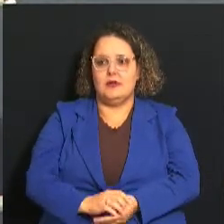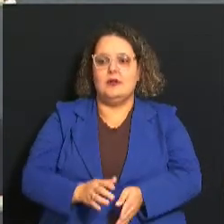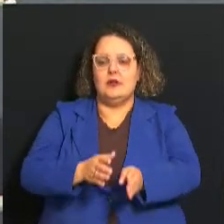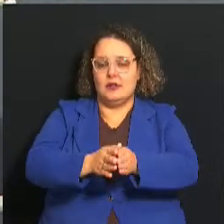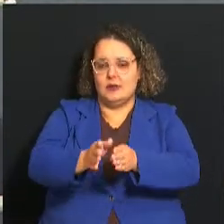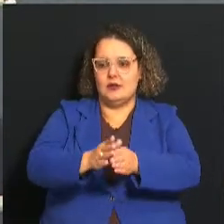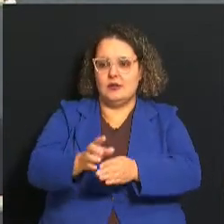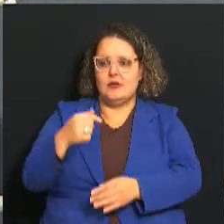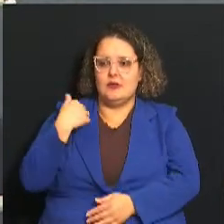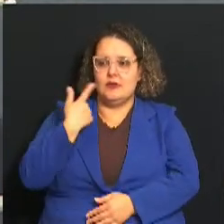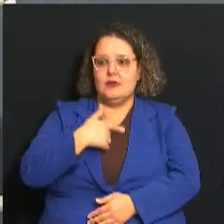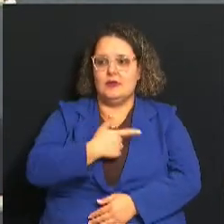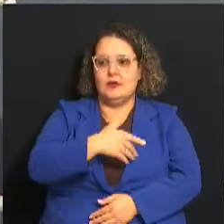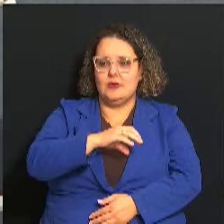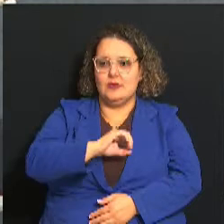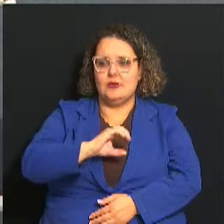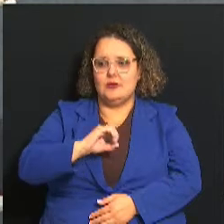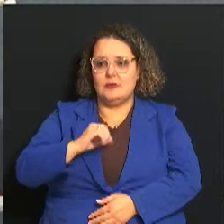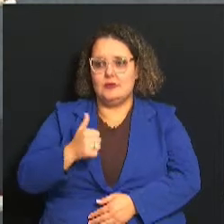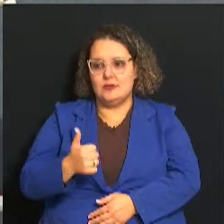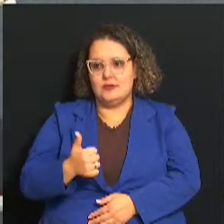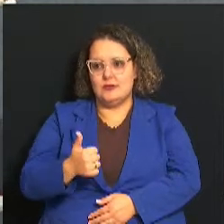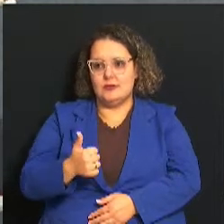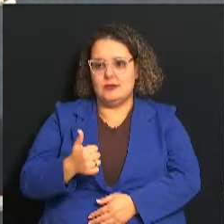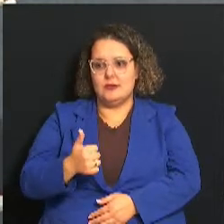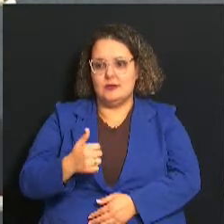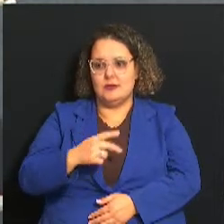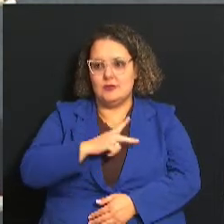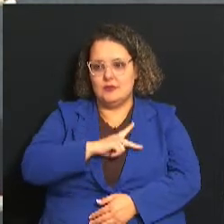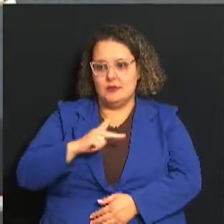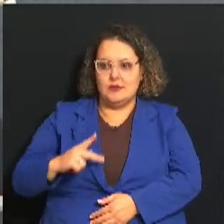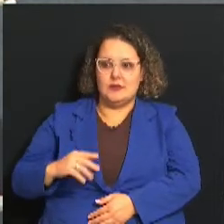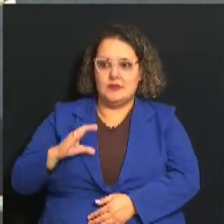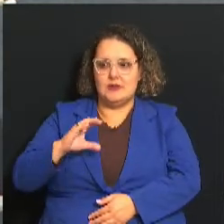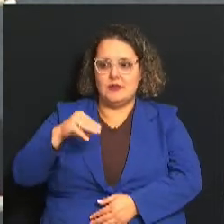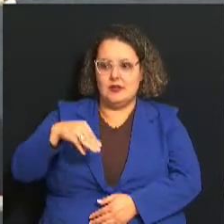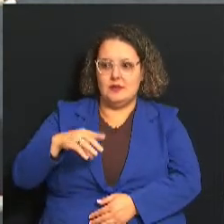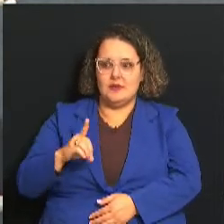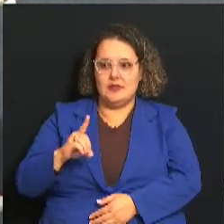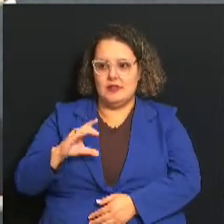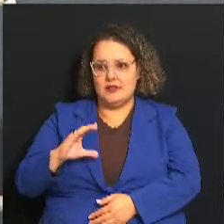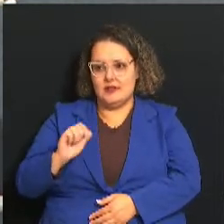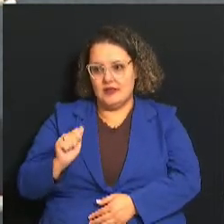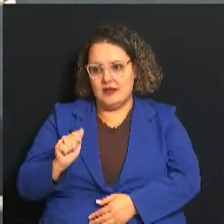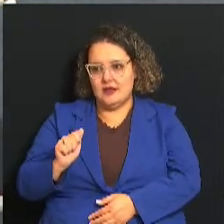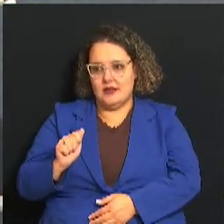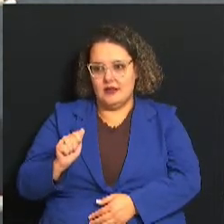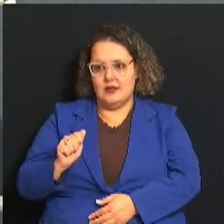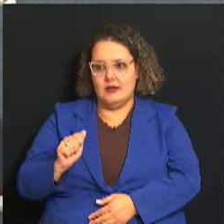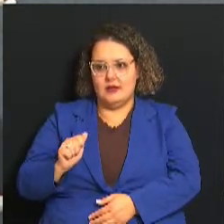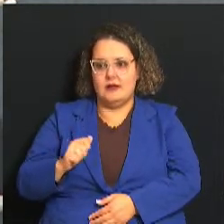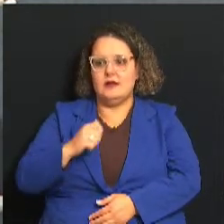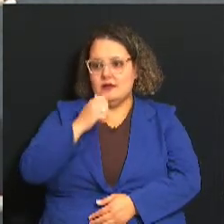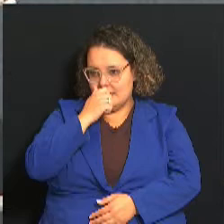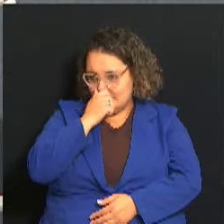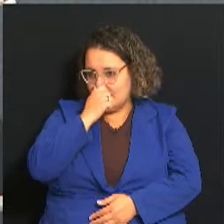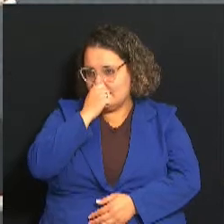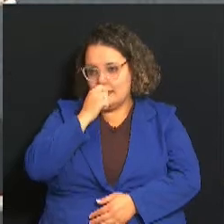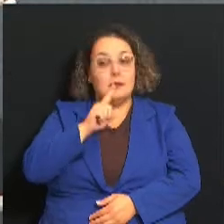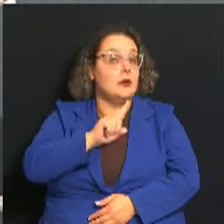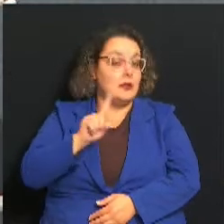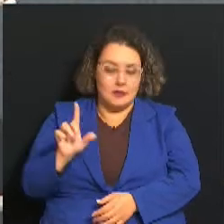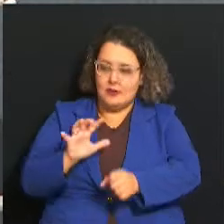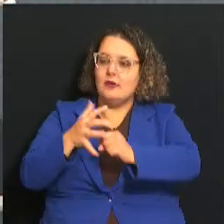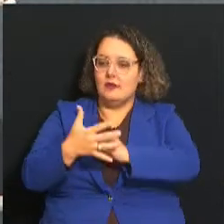lá em 2001, quando eu presidia o CMDCA. Eu estou com uma super gripe, mas não é Covid. Fiz